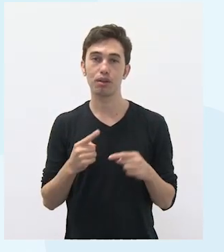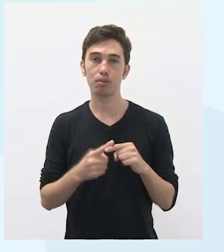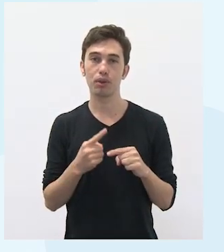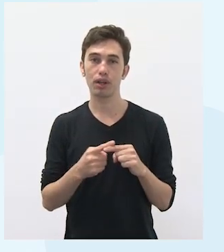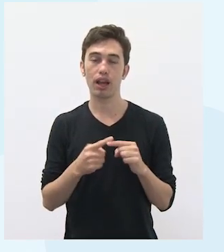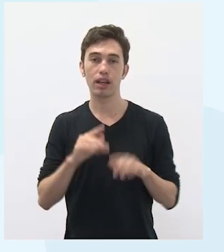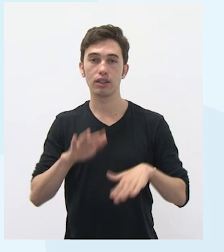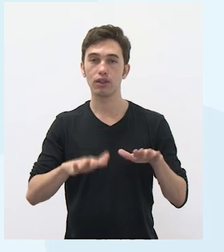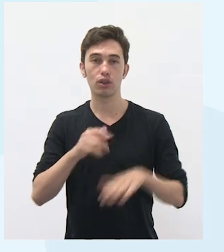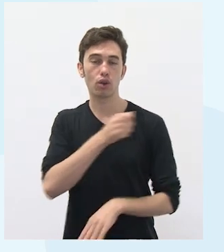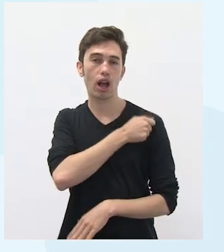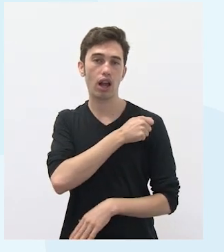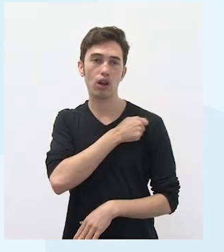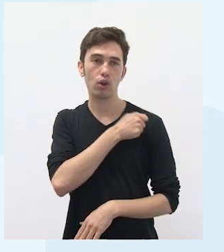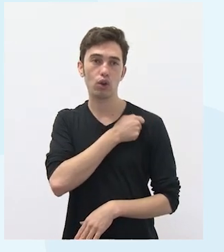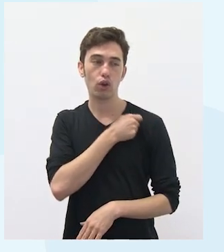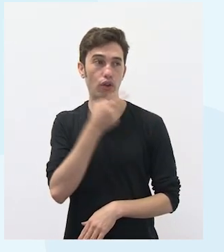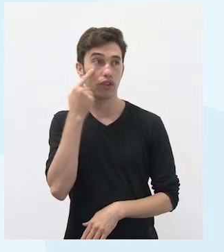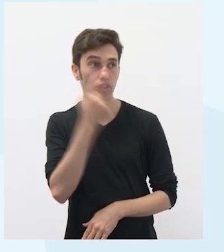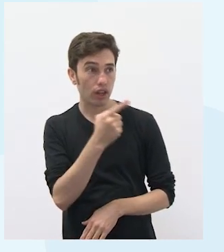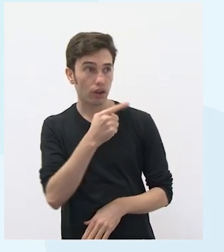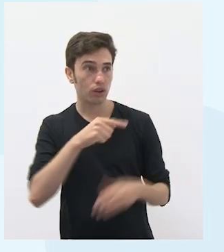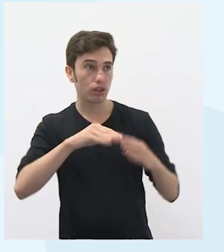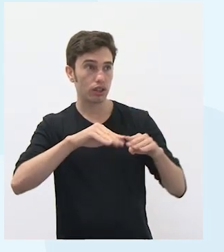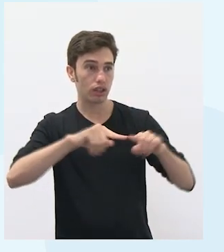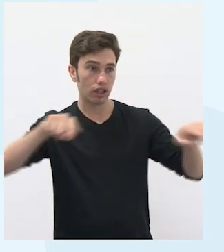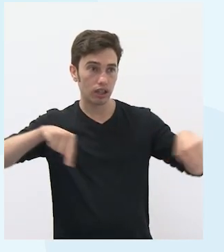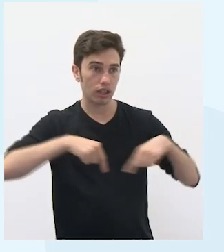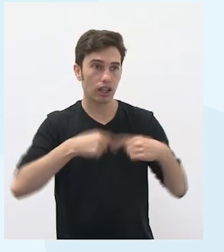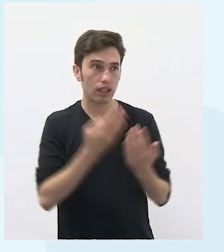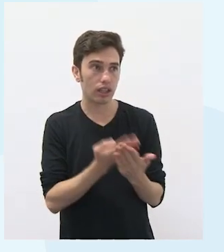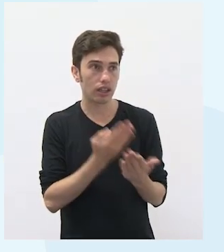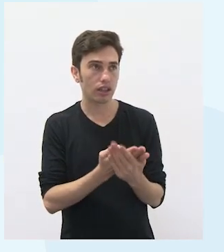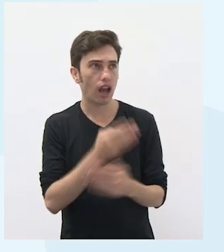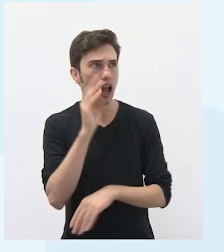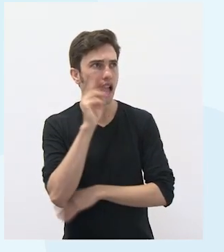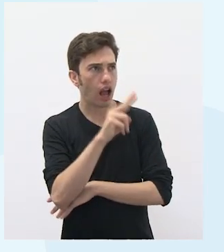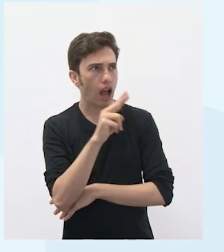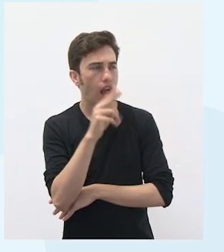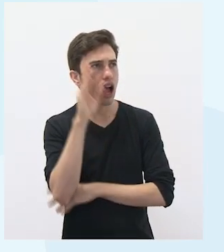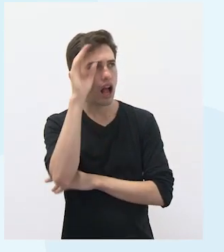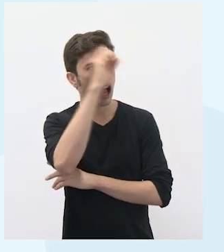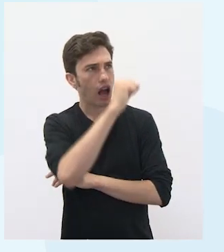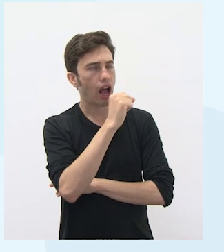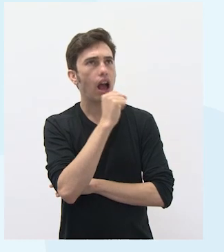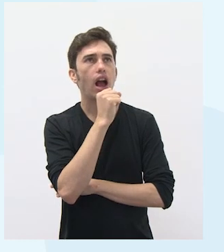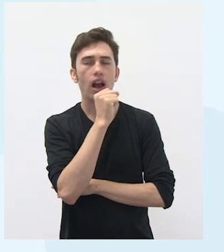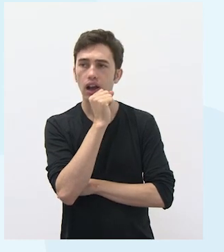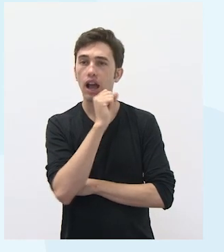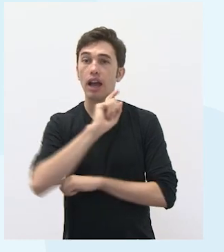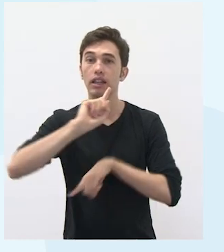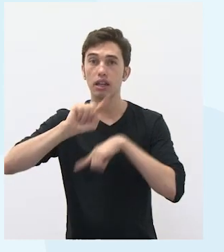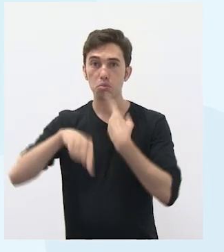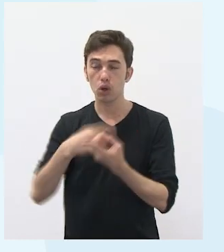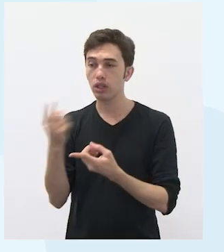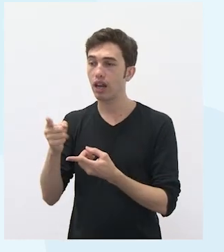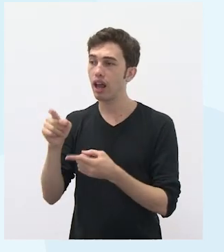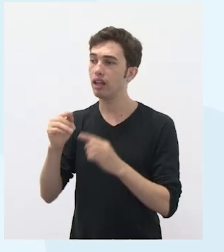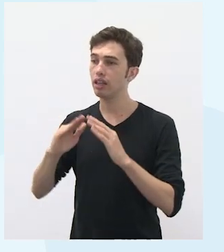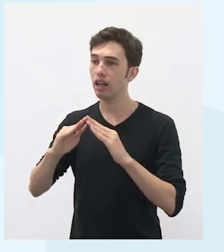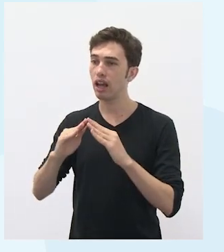algo sobre isso, isso vai sair daquela sala de aula e vai para o espaço da escola, para o espaço